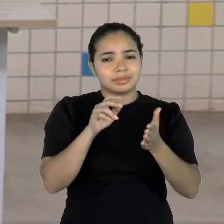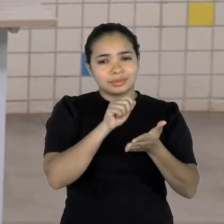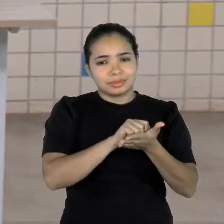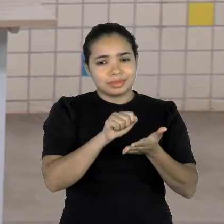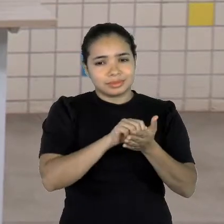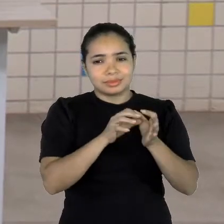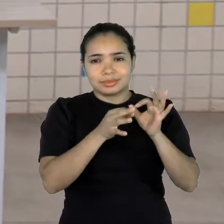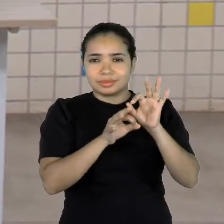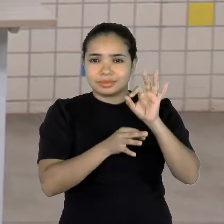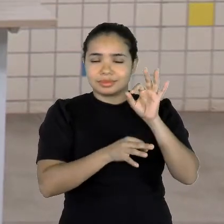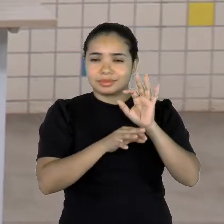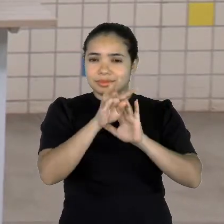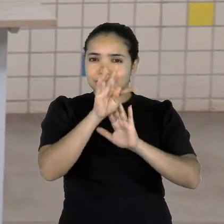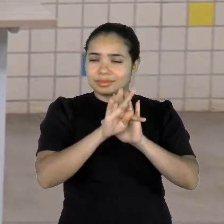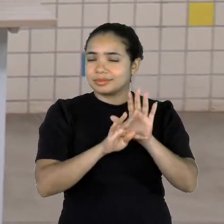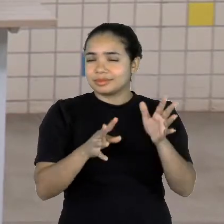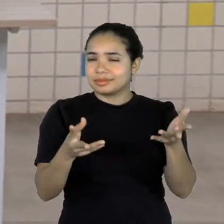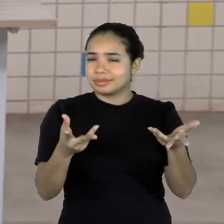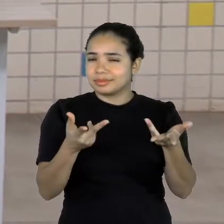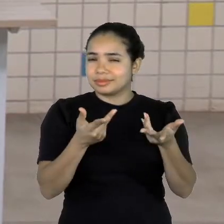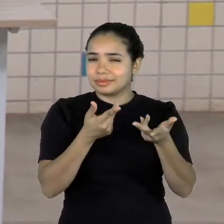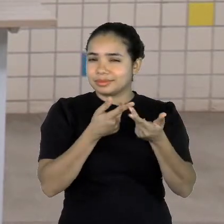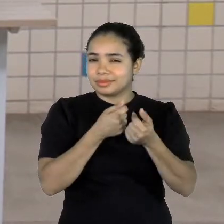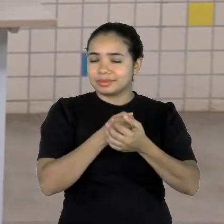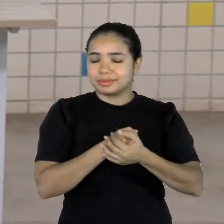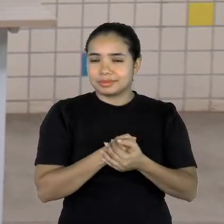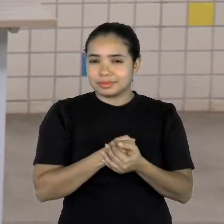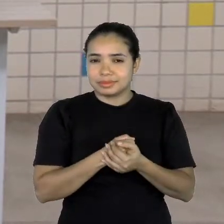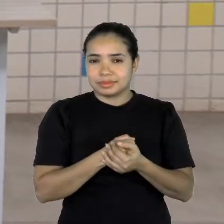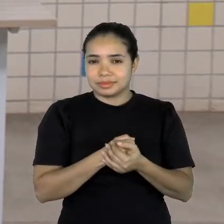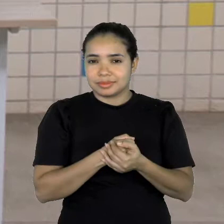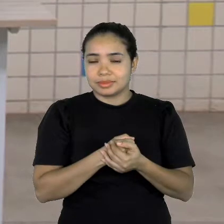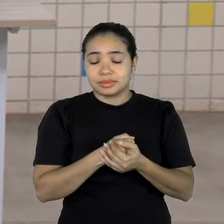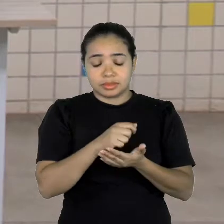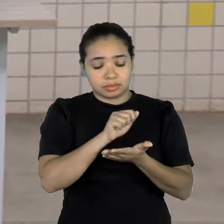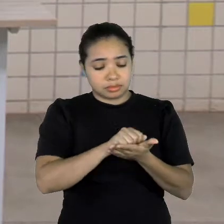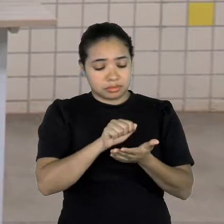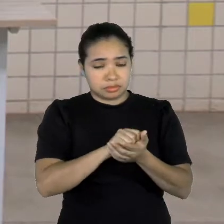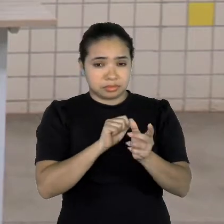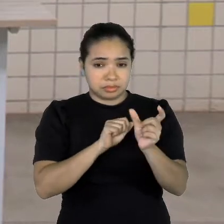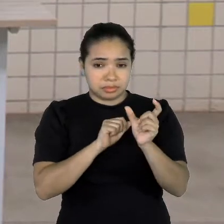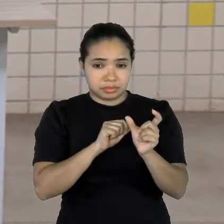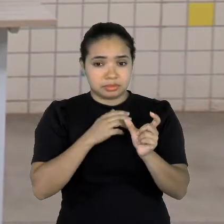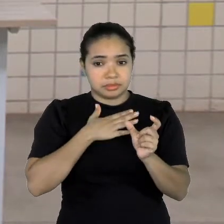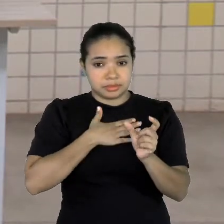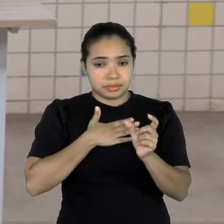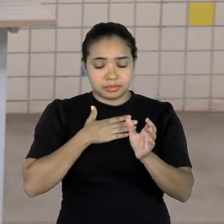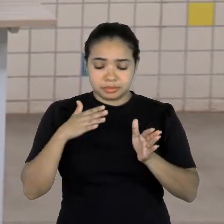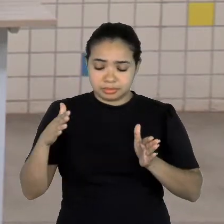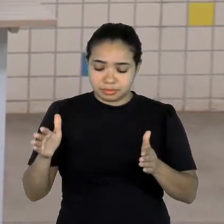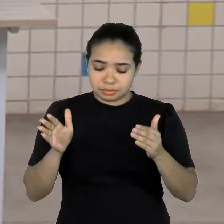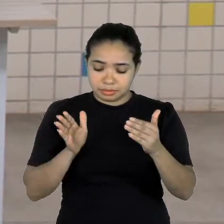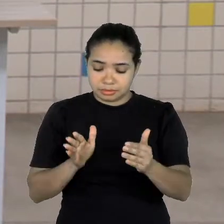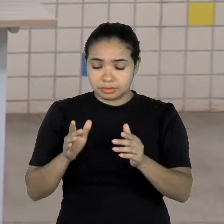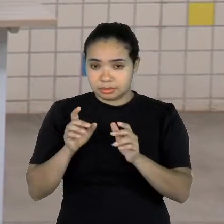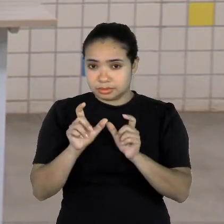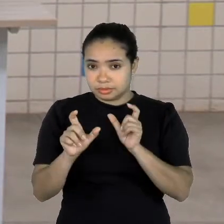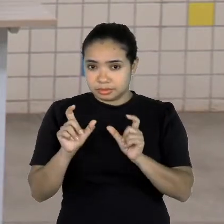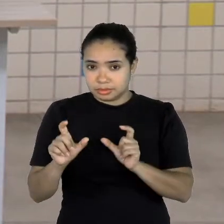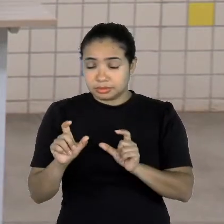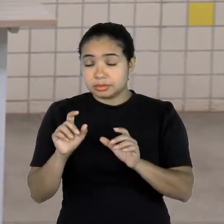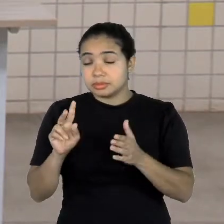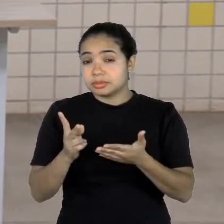texto maravilhoso. Quando eu escrevo uma palavrinha e vou fazendo a minha caixinha de palavras, o que